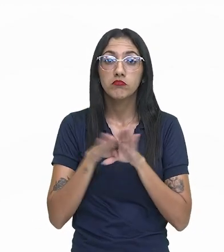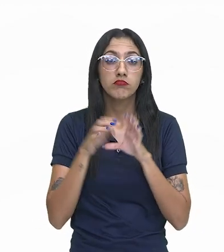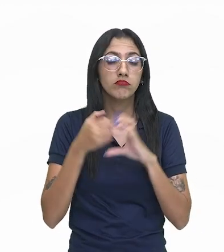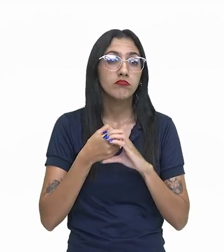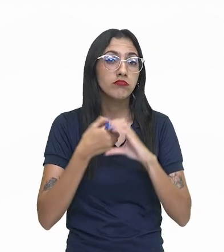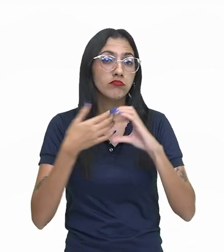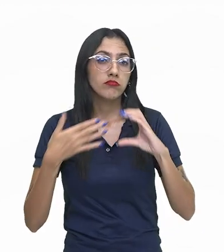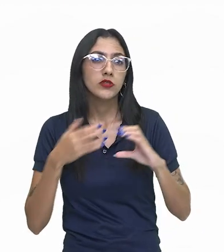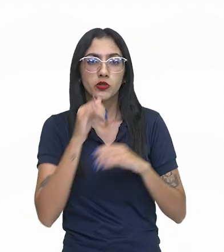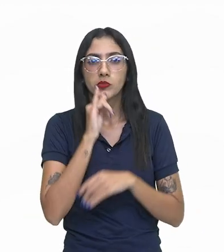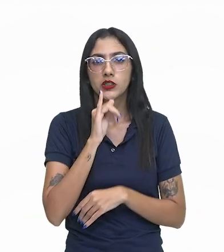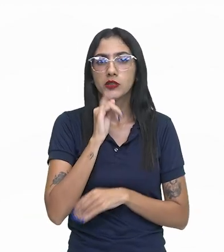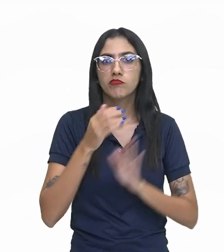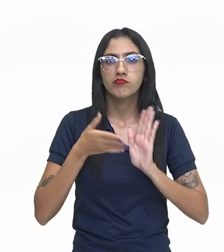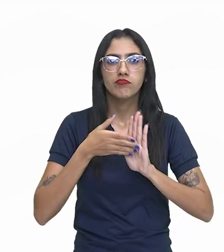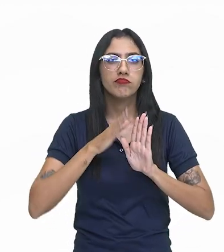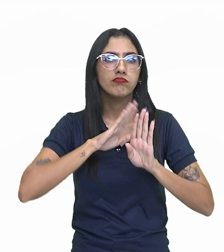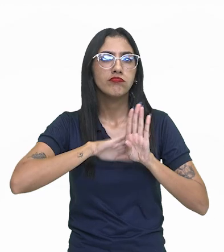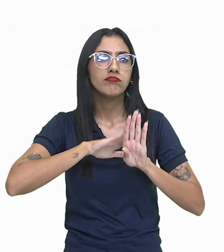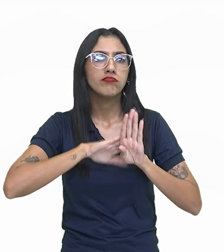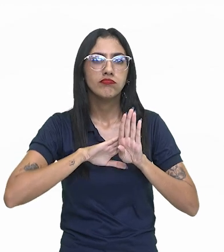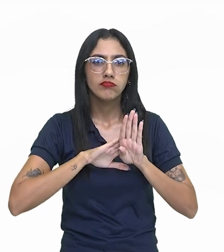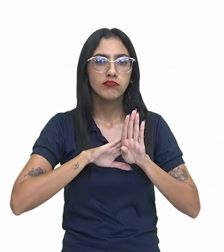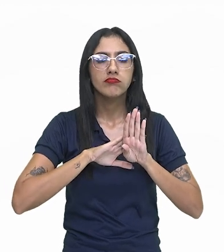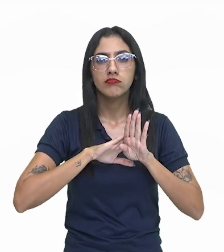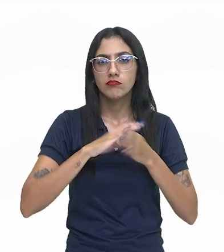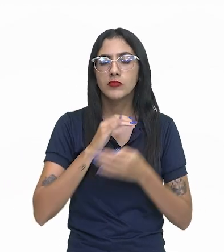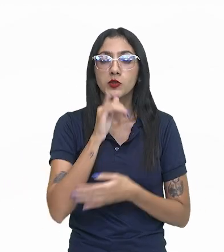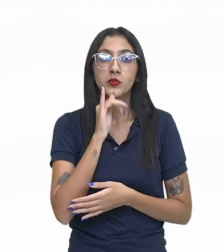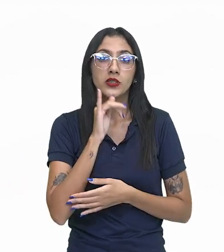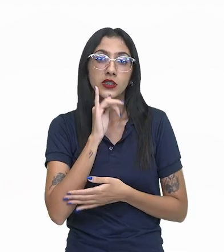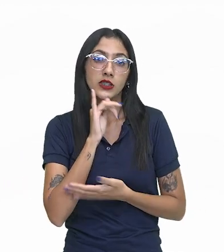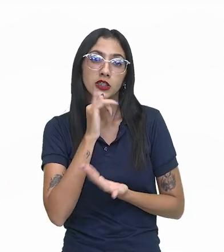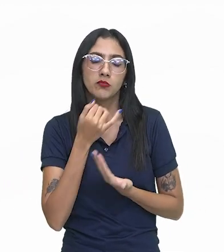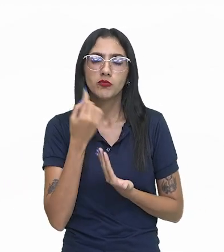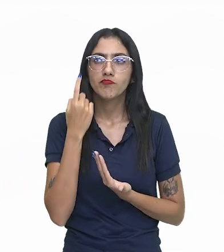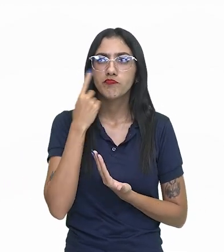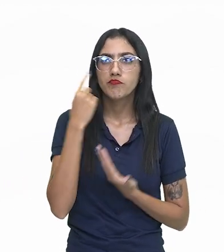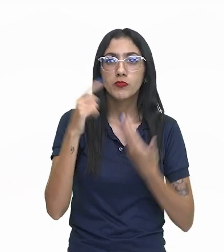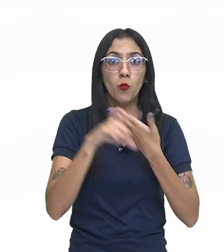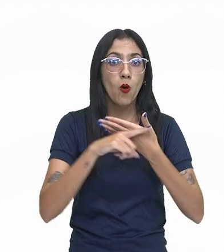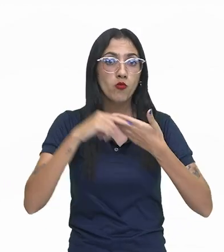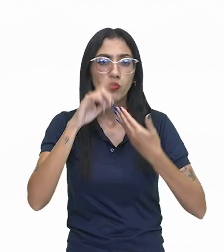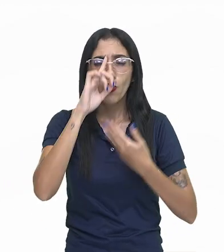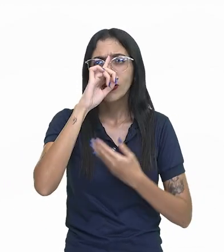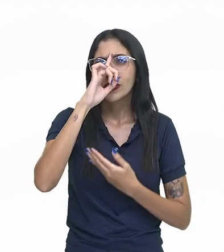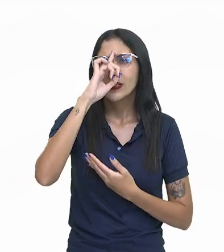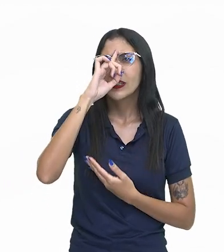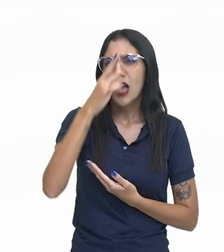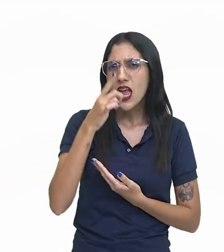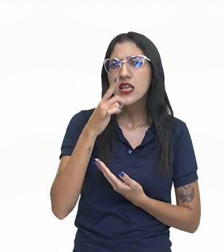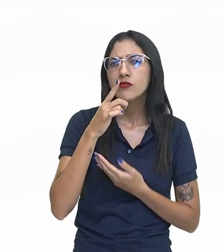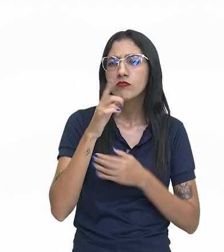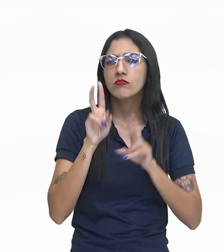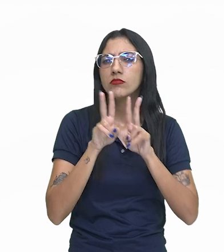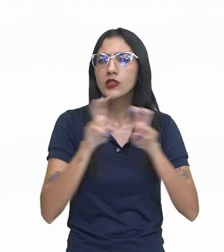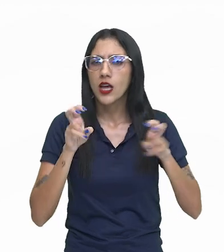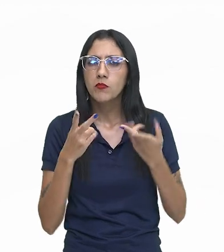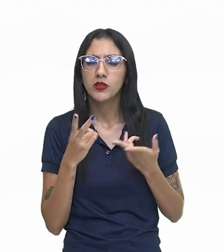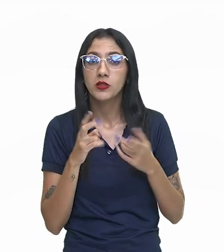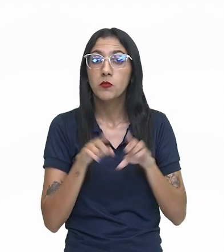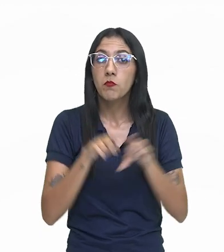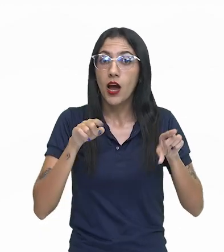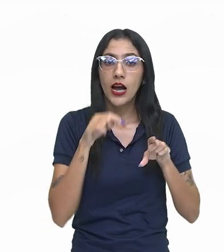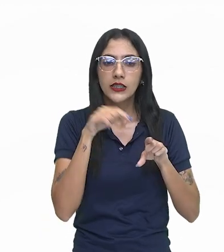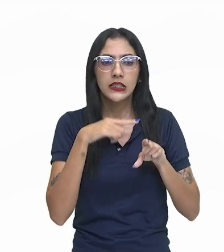subjetivismo. O artista idealiza temas exagerando em alguma das